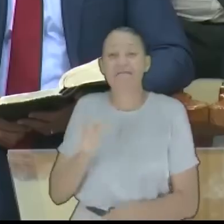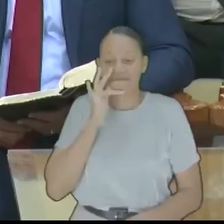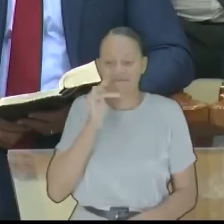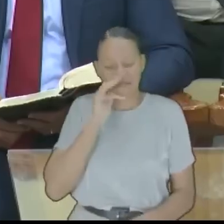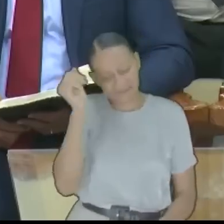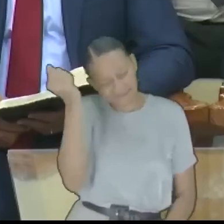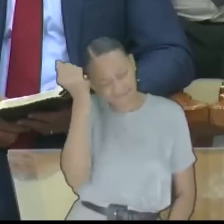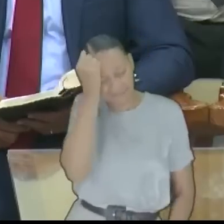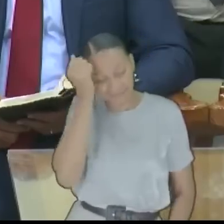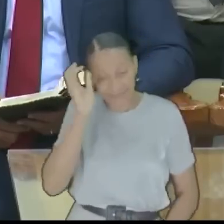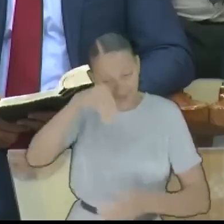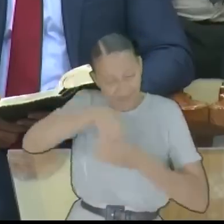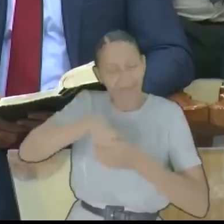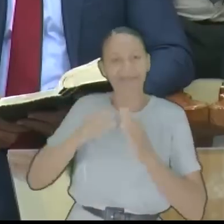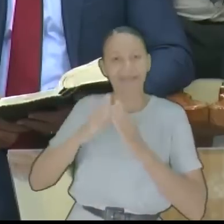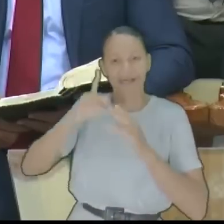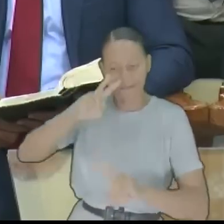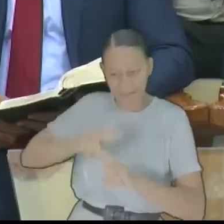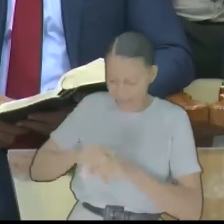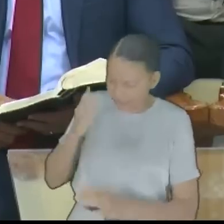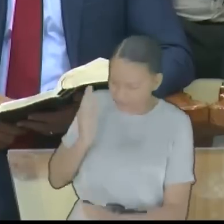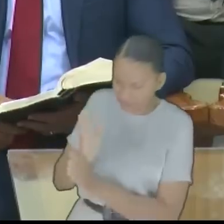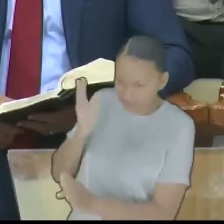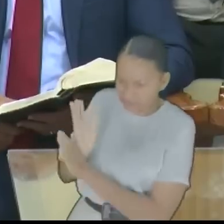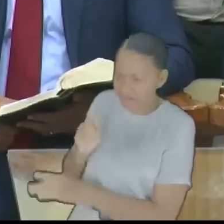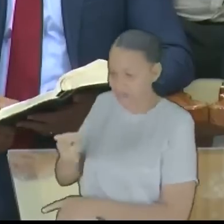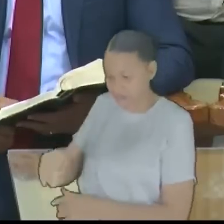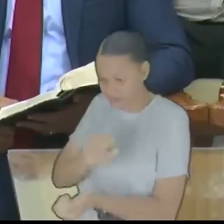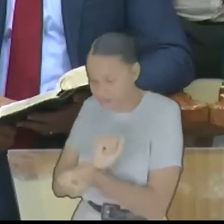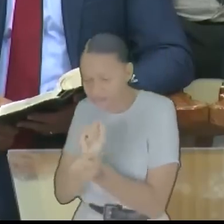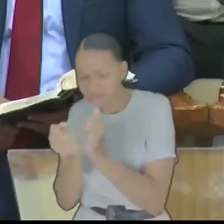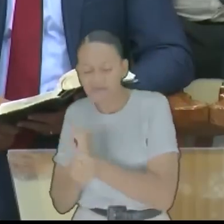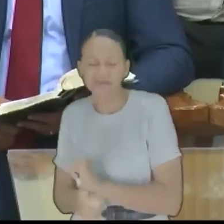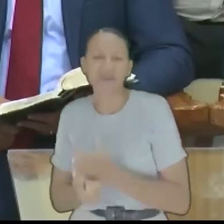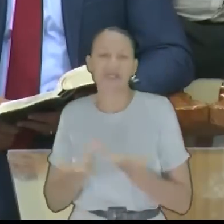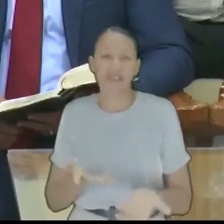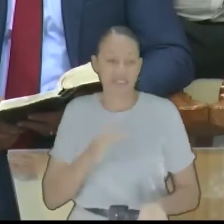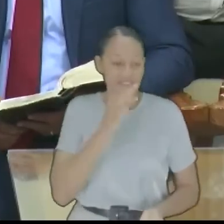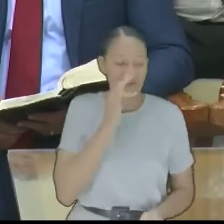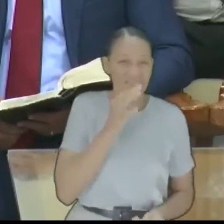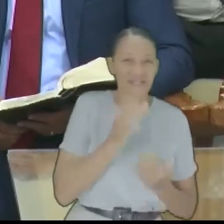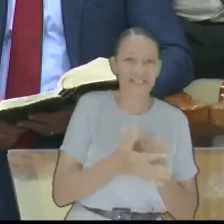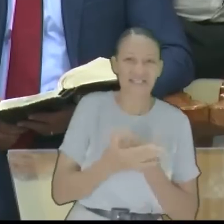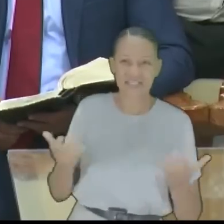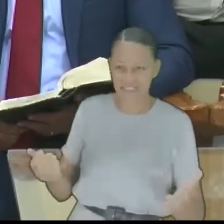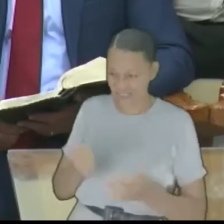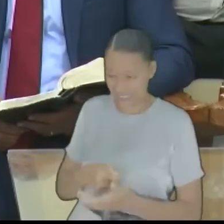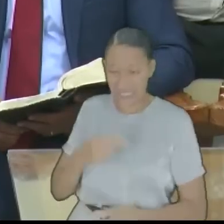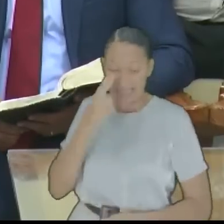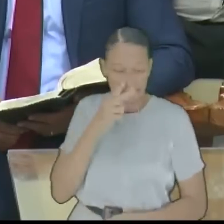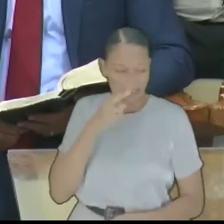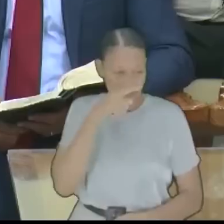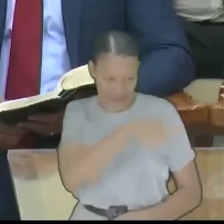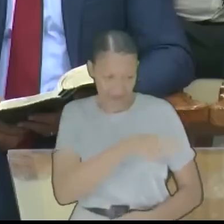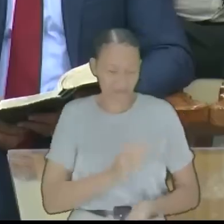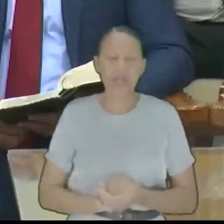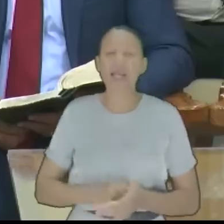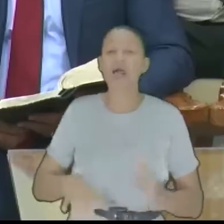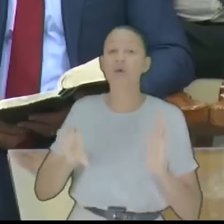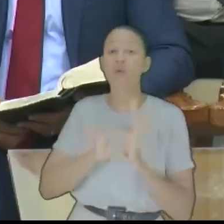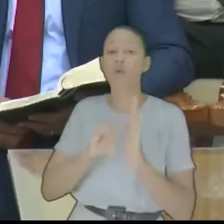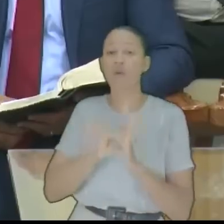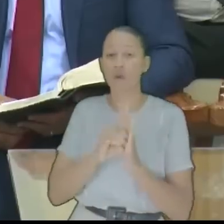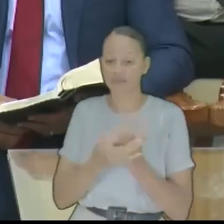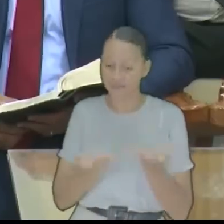Jesus. Lá na prisão, Paulo descobriu que ele era escravo de Filemon, e Filemon era crente lá em Colossos.